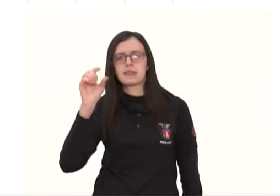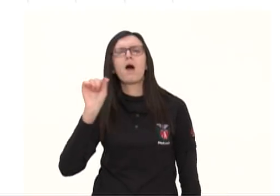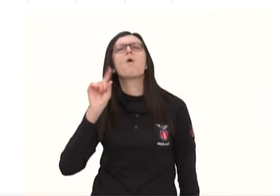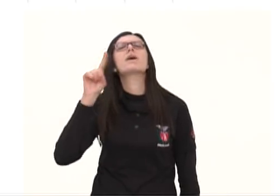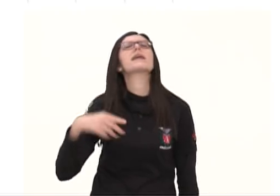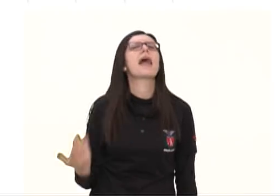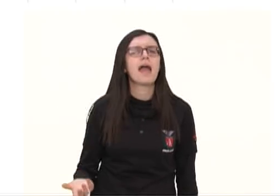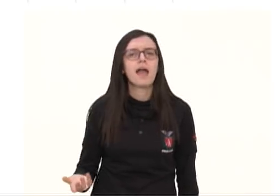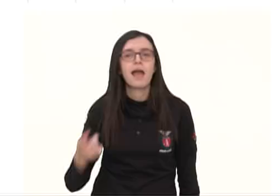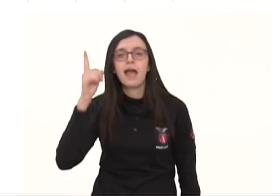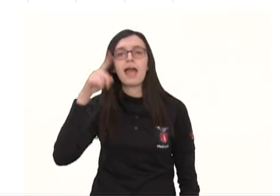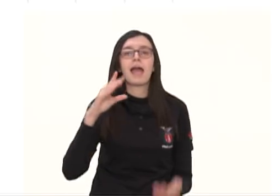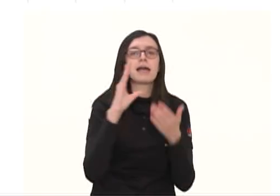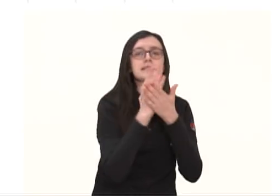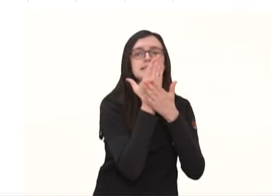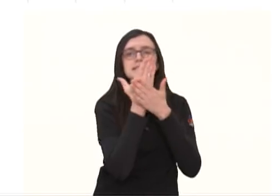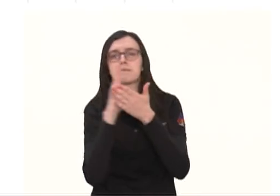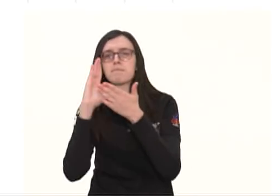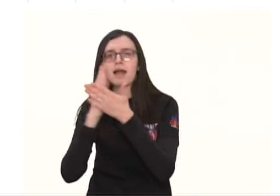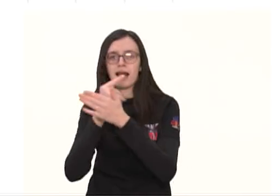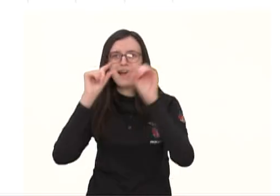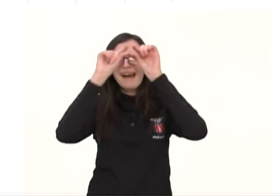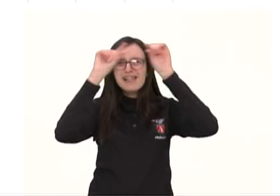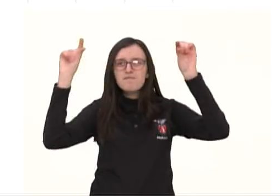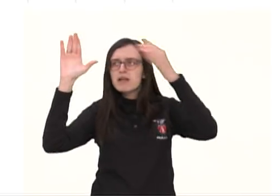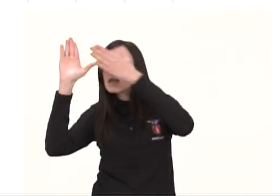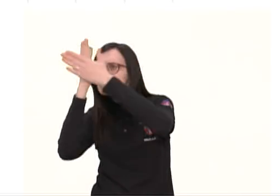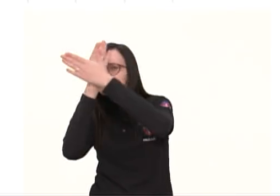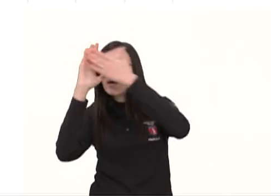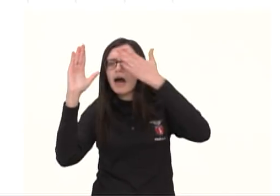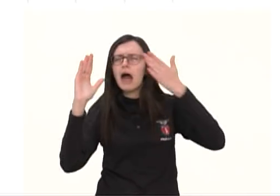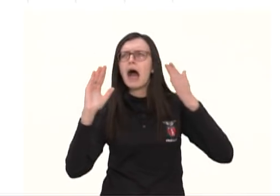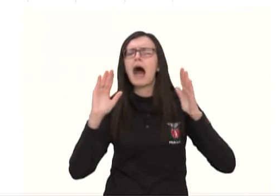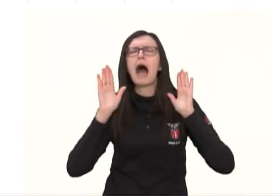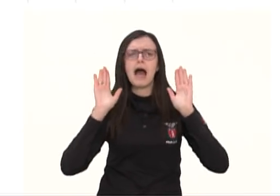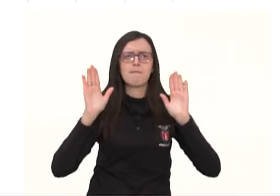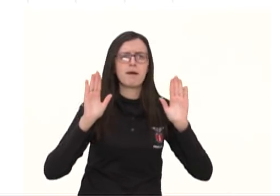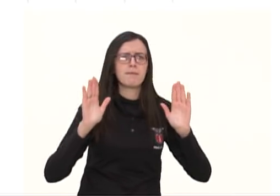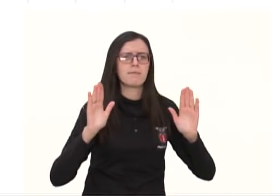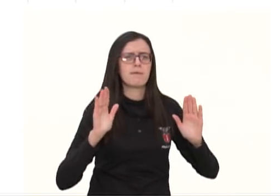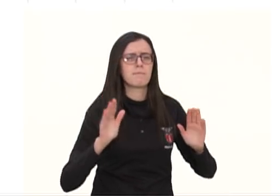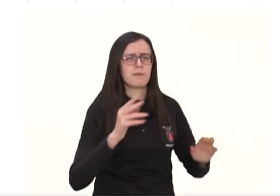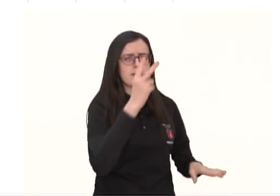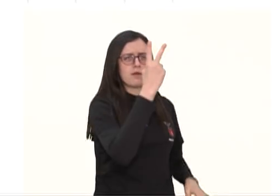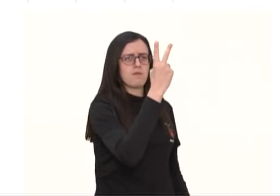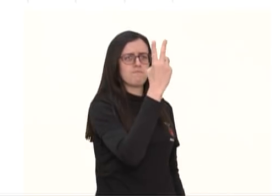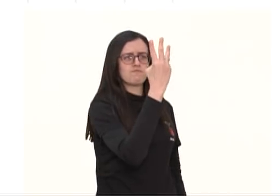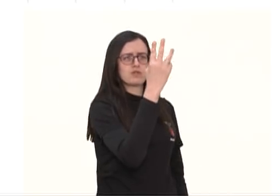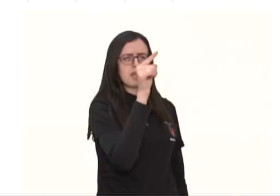que separar o número. Ah, então se eu falo em